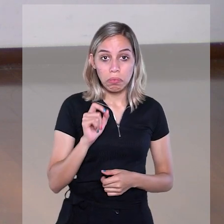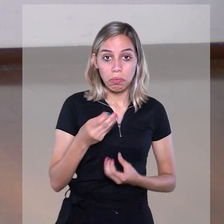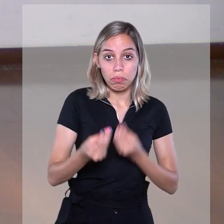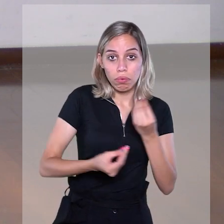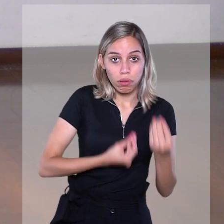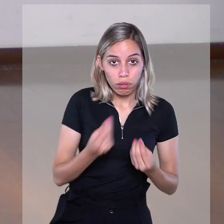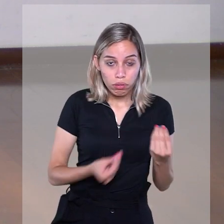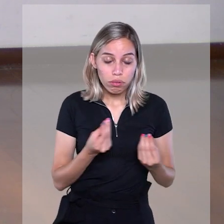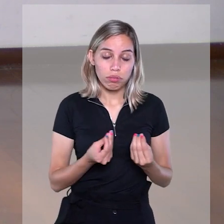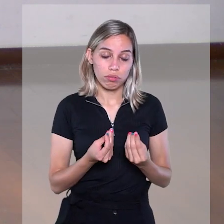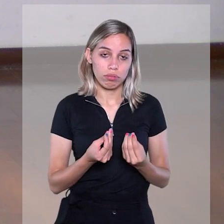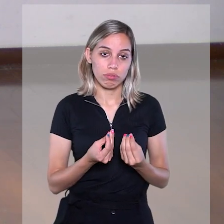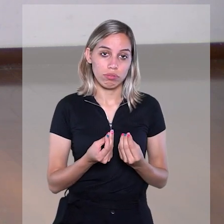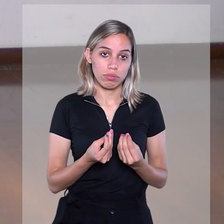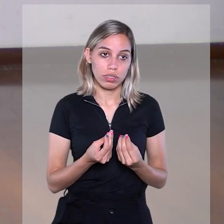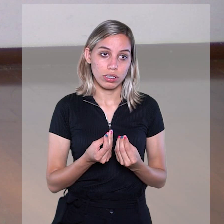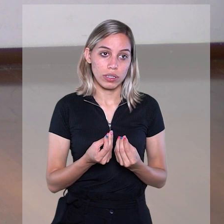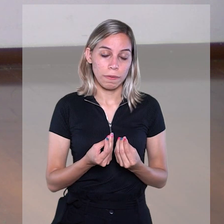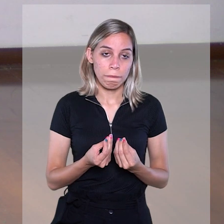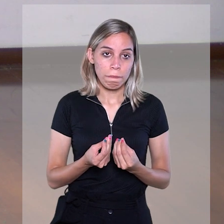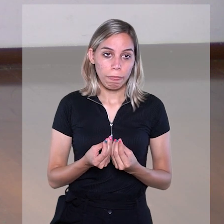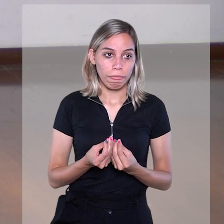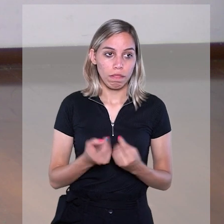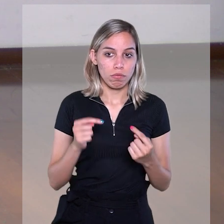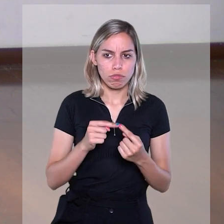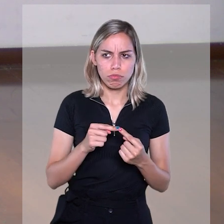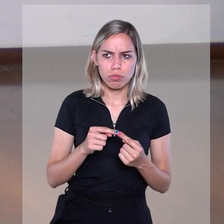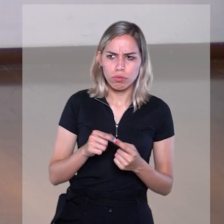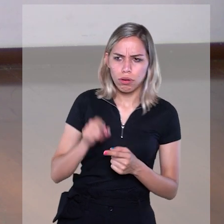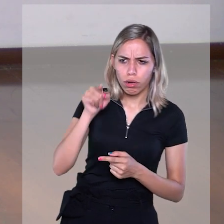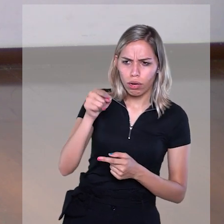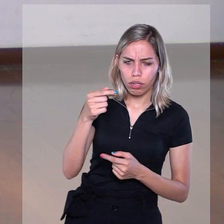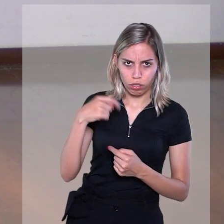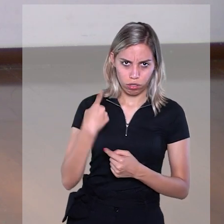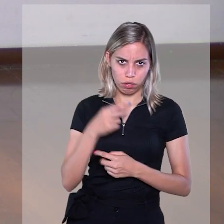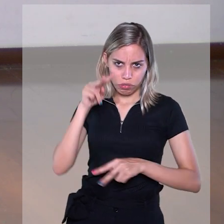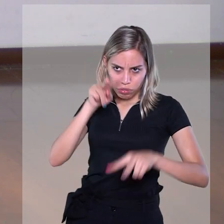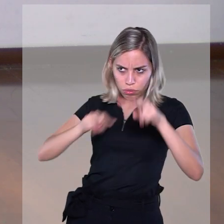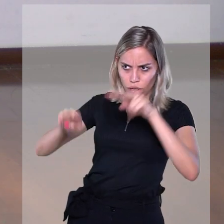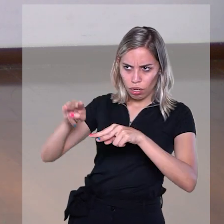que se dão a ver diante do nosso olhar, e isso agencia